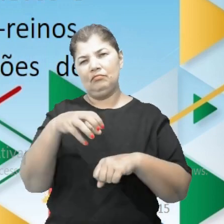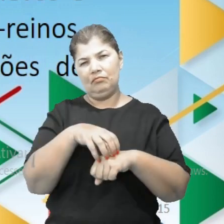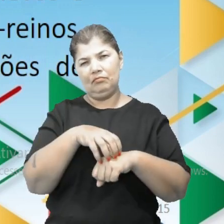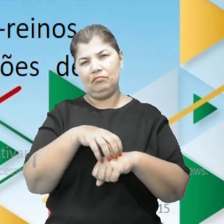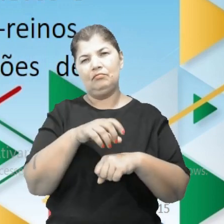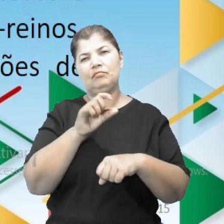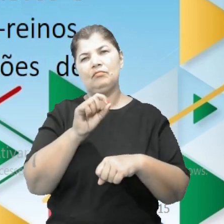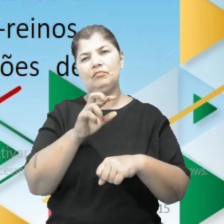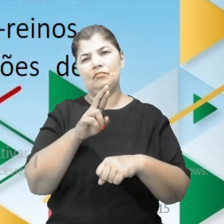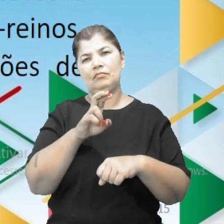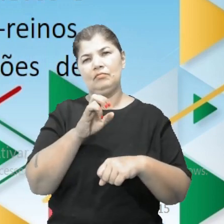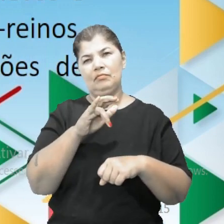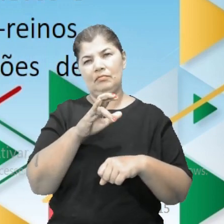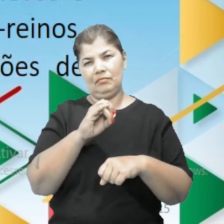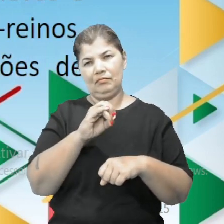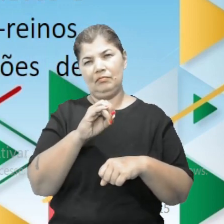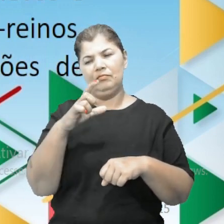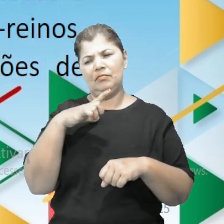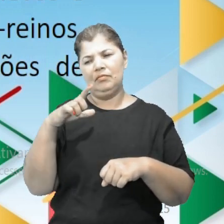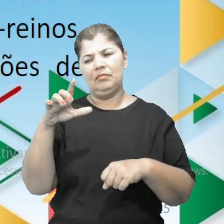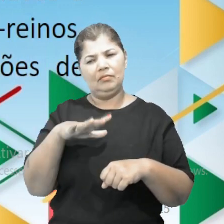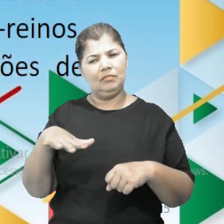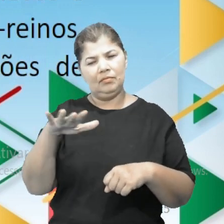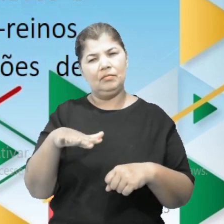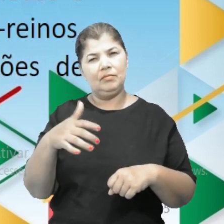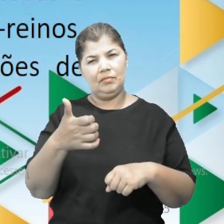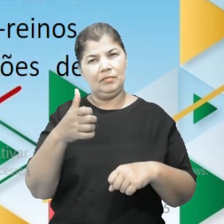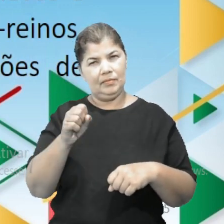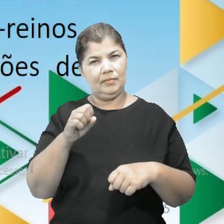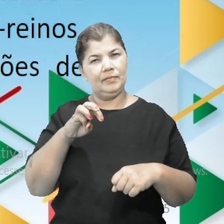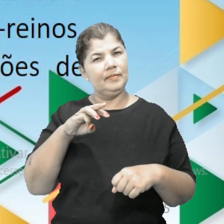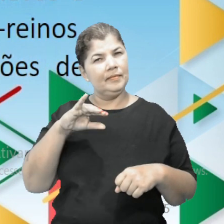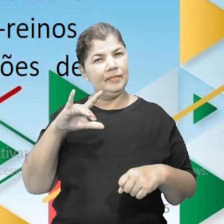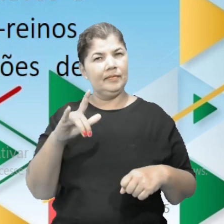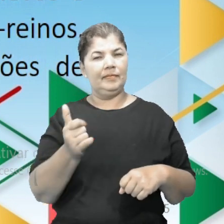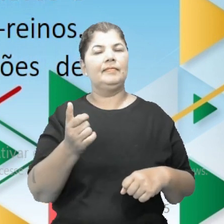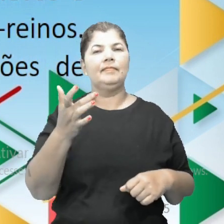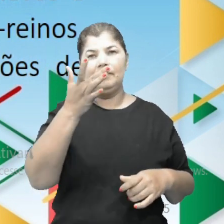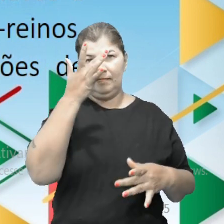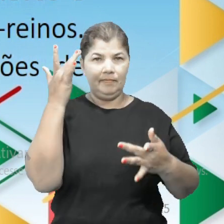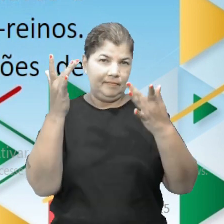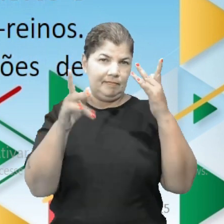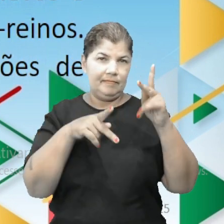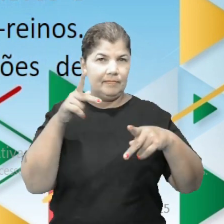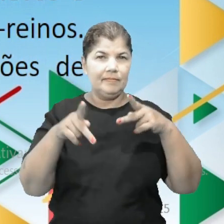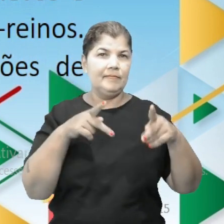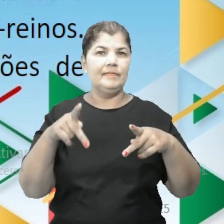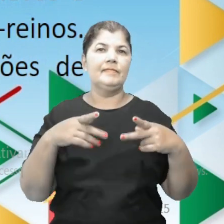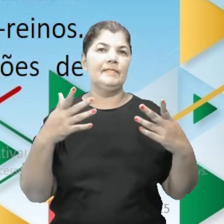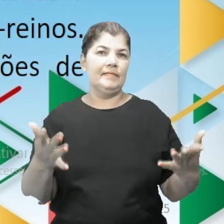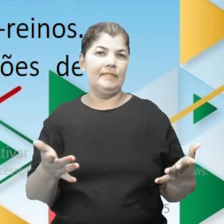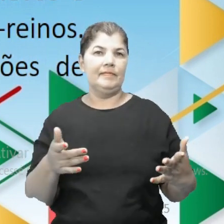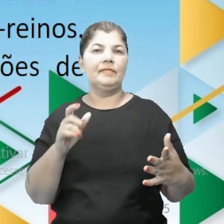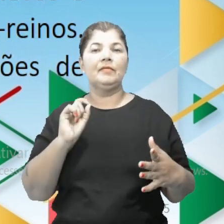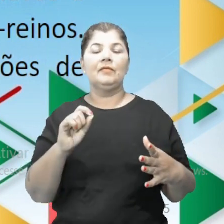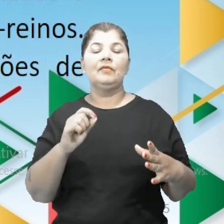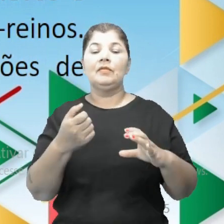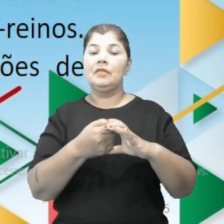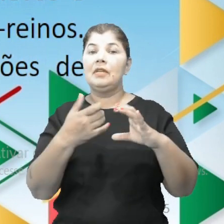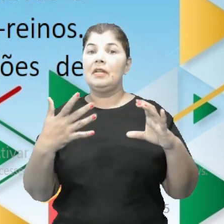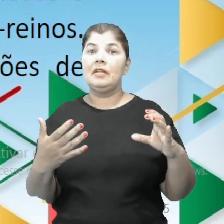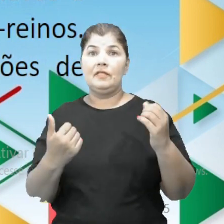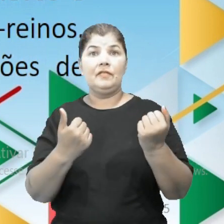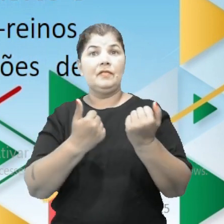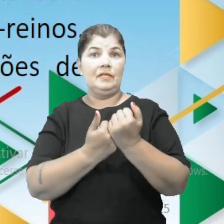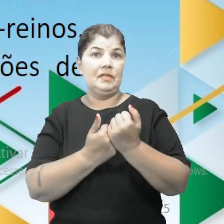de 18 milhões de pessoas, estava assim distribuída. Então, uma das características do vice-reinado